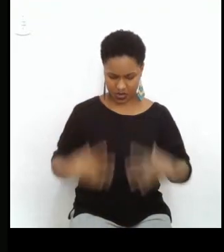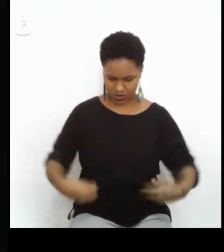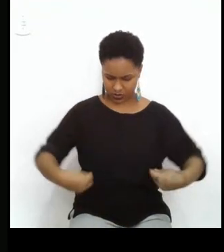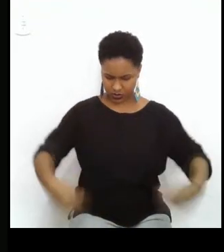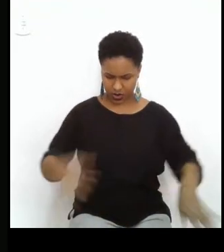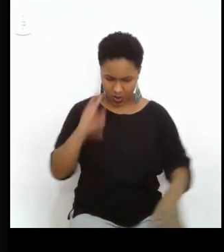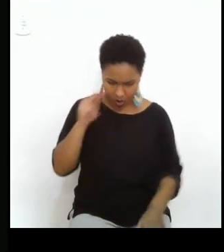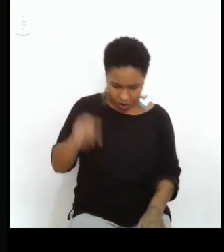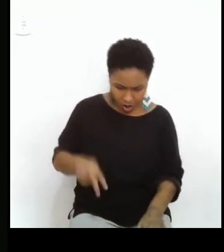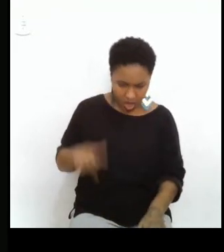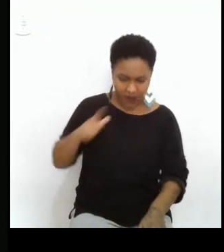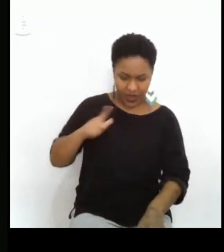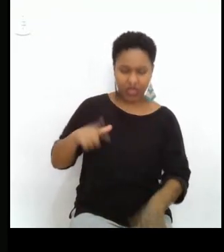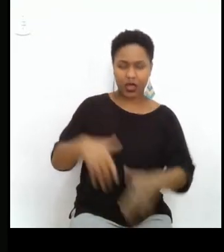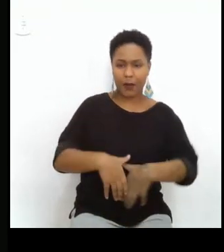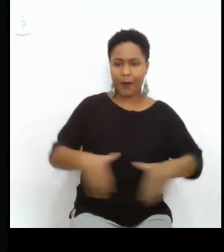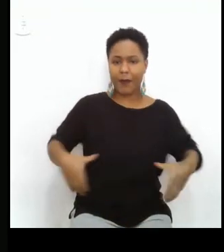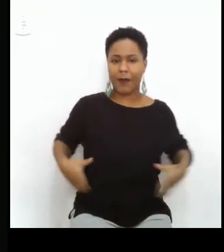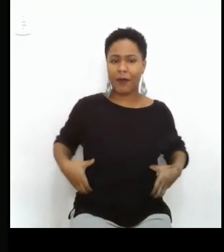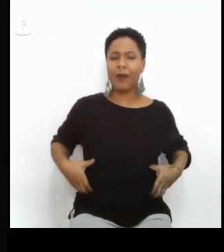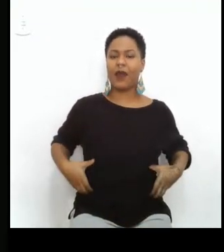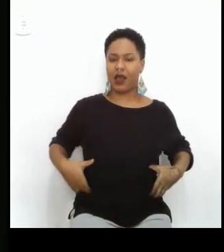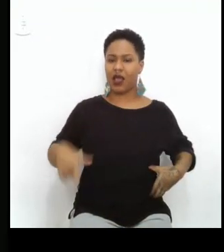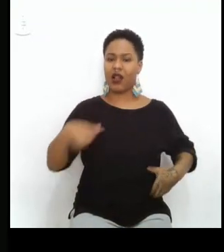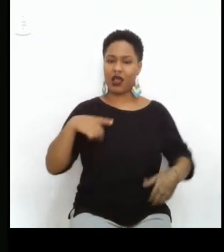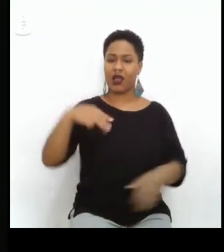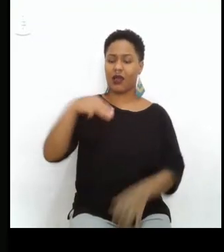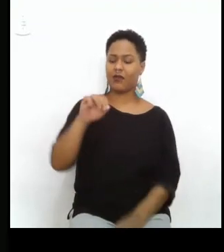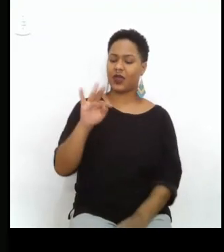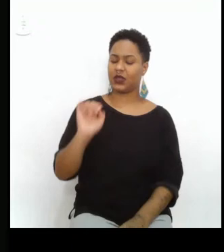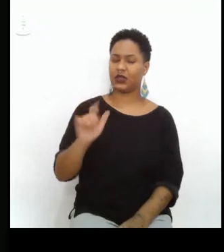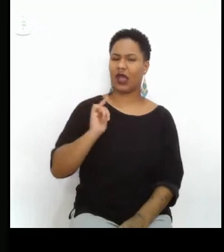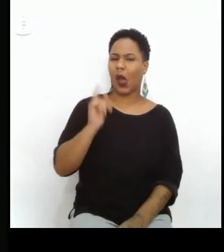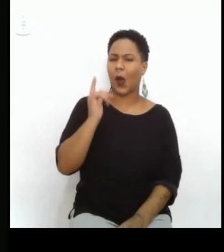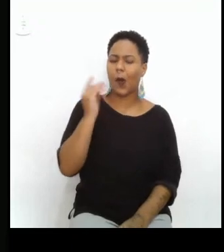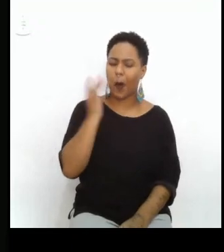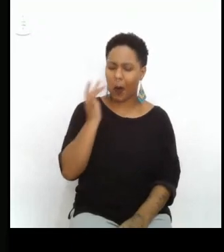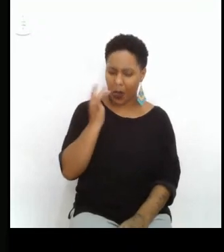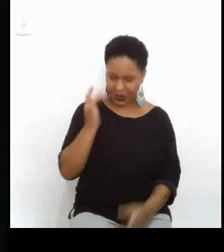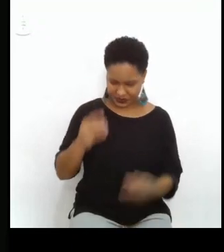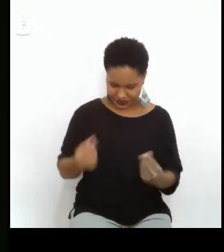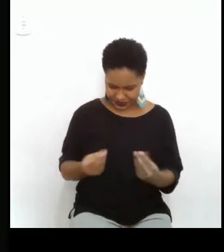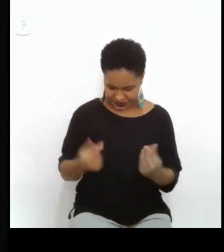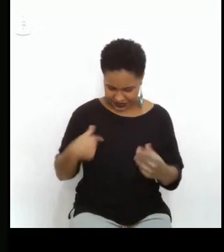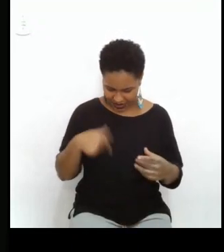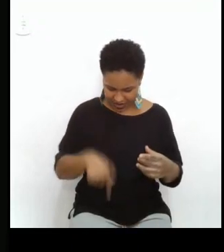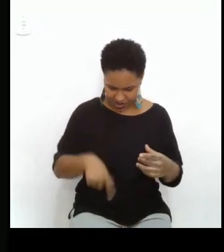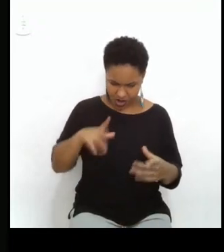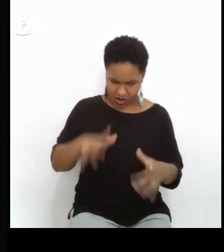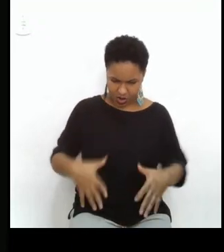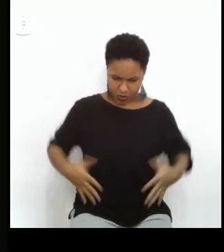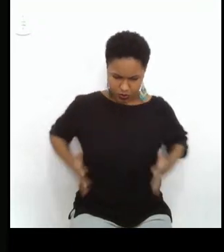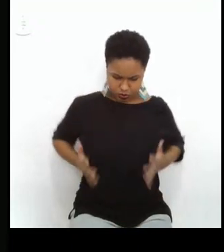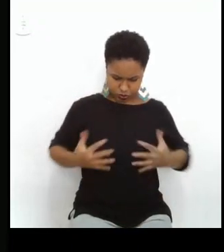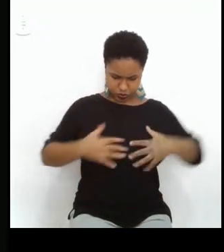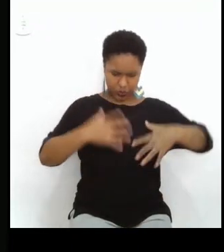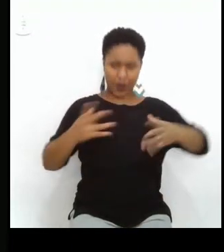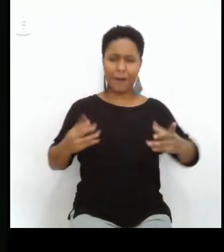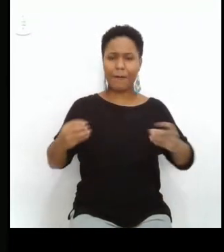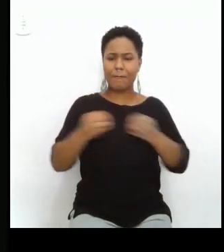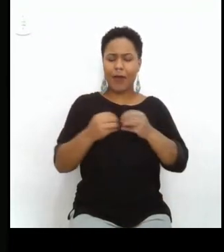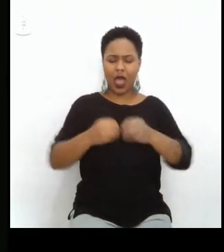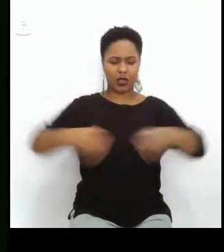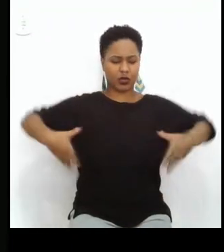baixo ver a placa de metal meio mole na parte esquerda da sua barriga subindo pelas costelas e chegando próximas agressivas